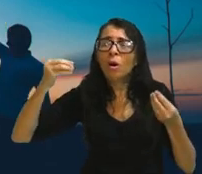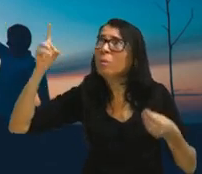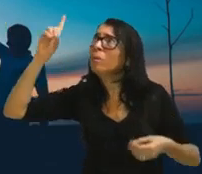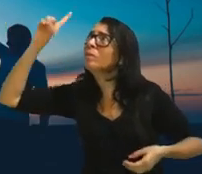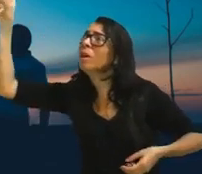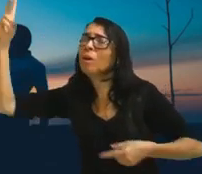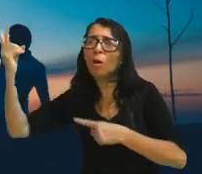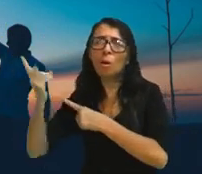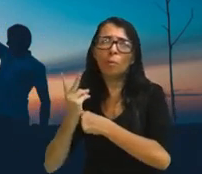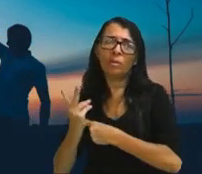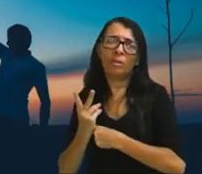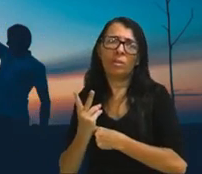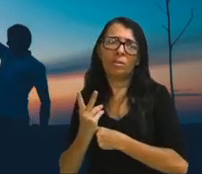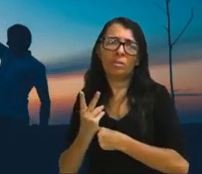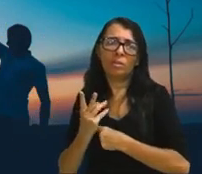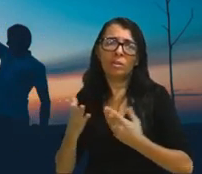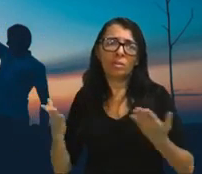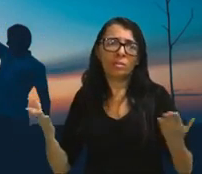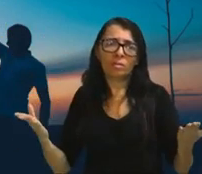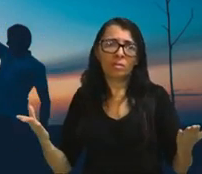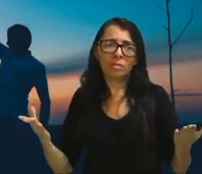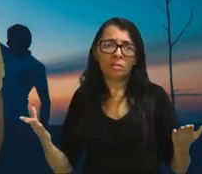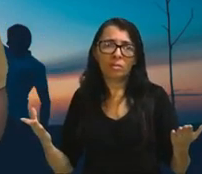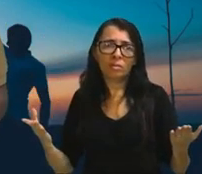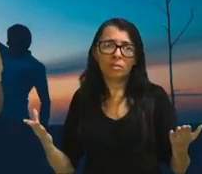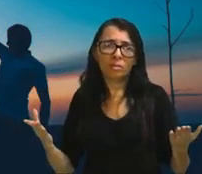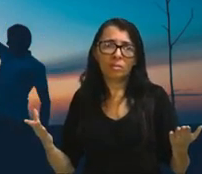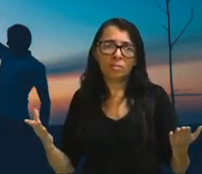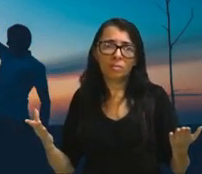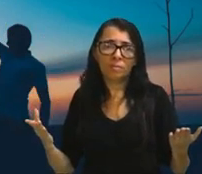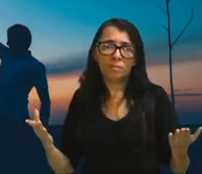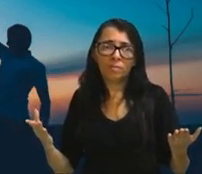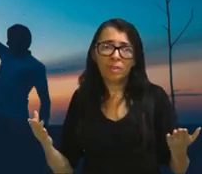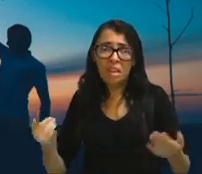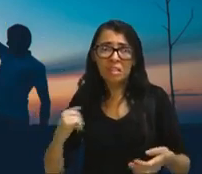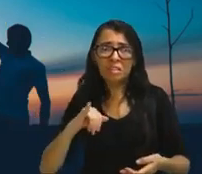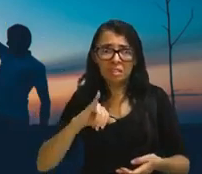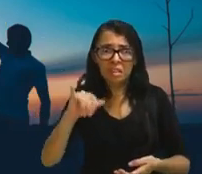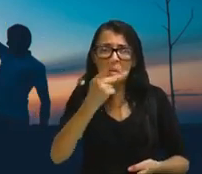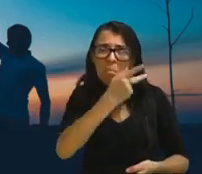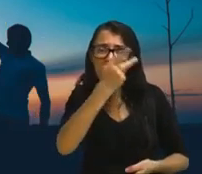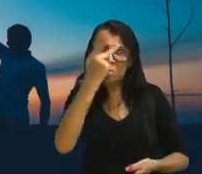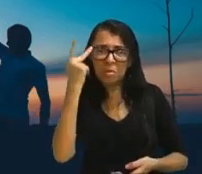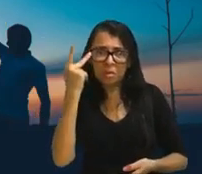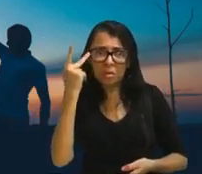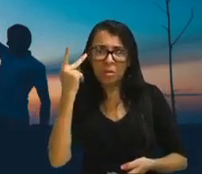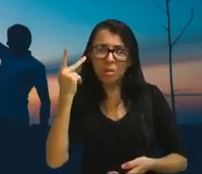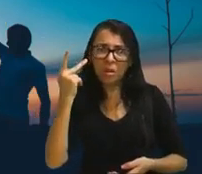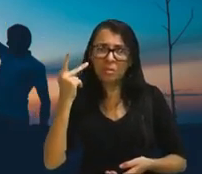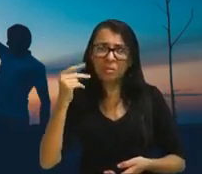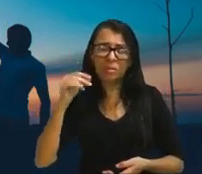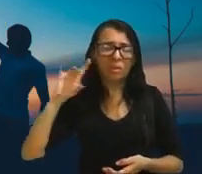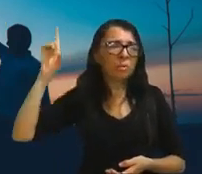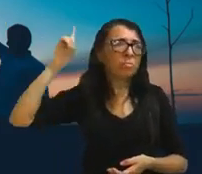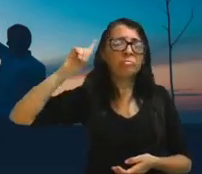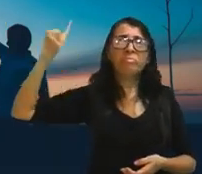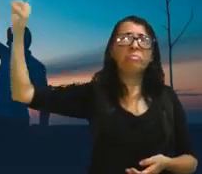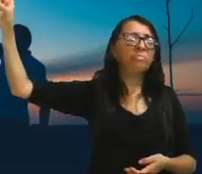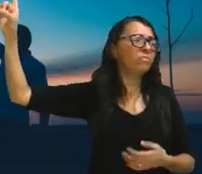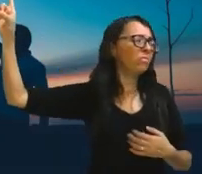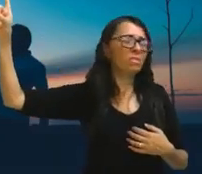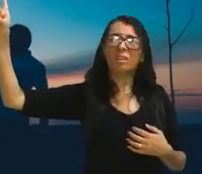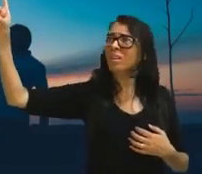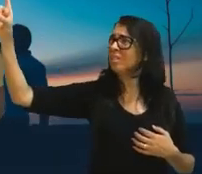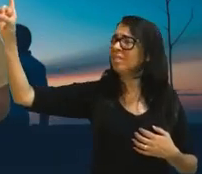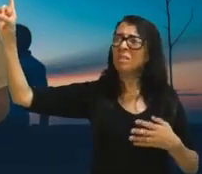tanta tecnologia. Porque nós sabemos que a tecnologia hoje, para os homens, tem sido cada